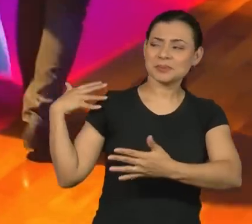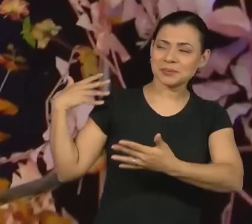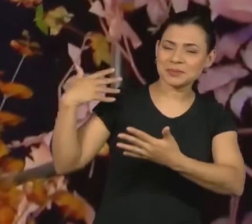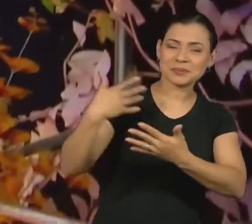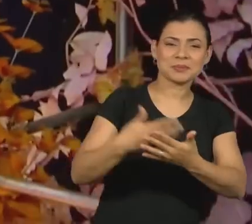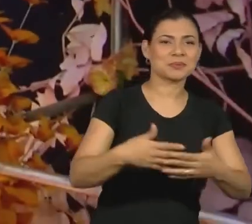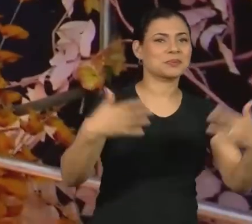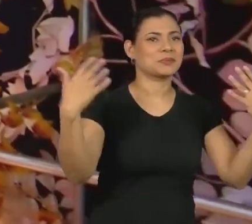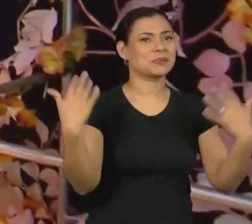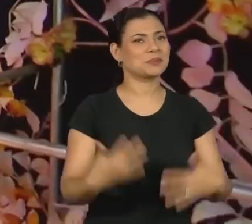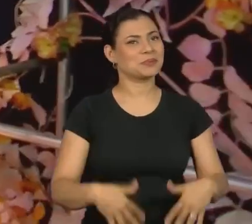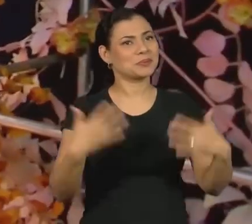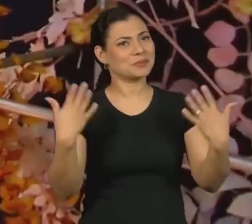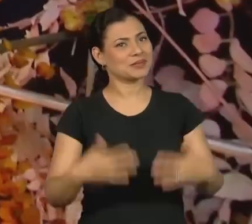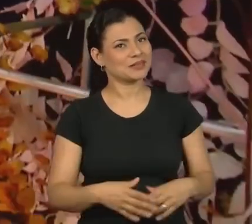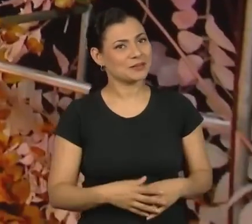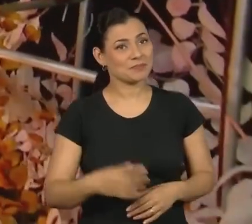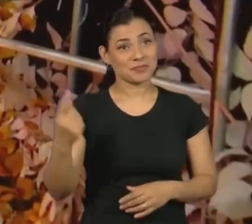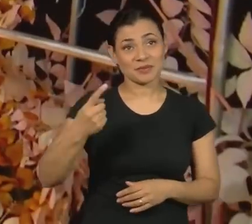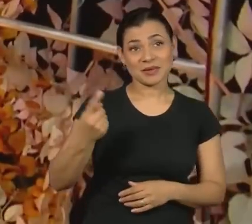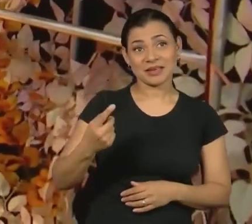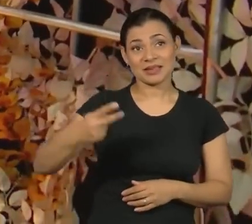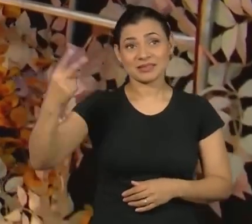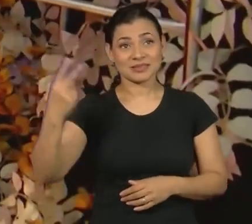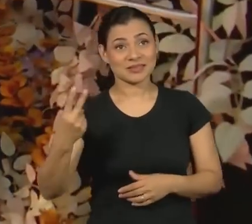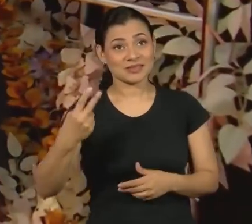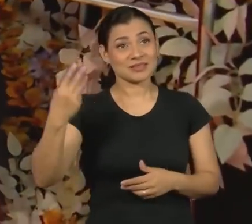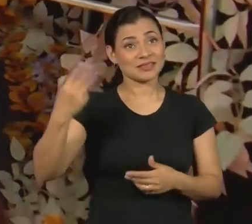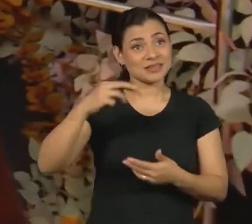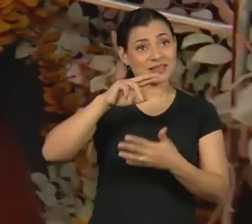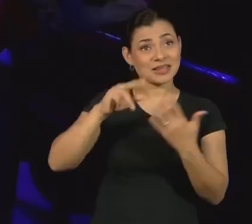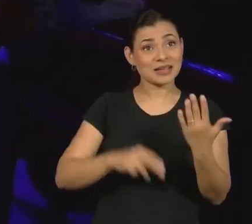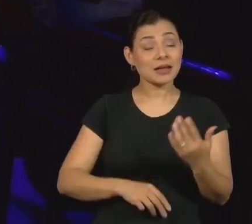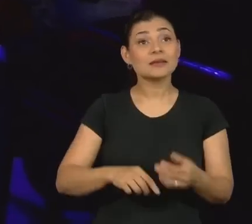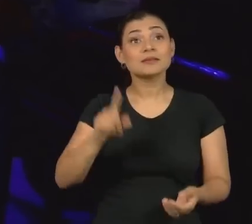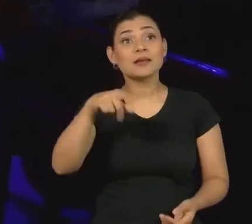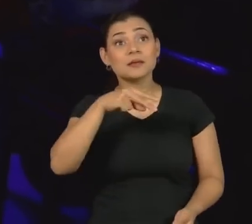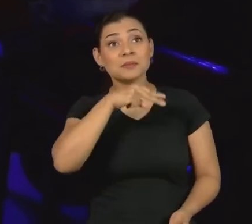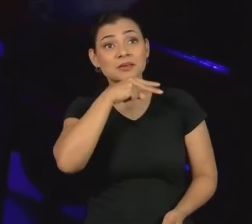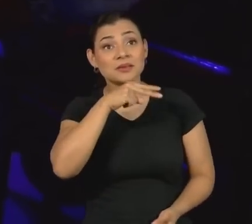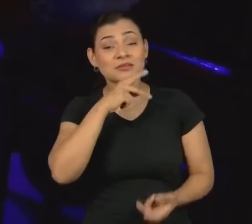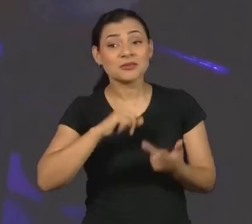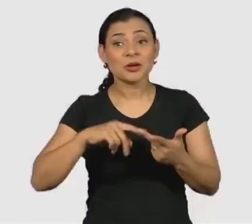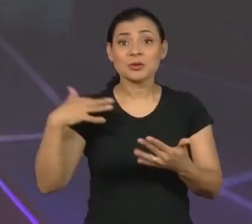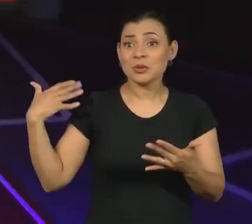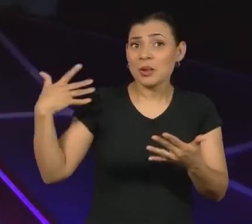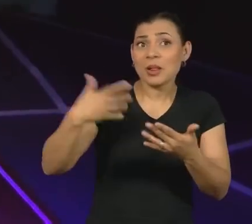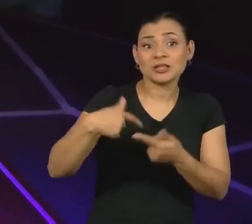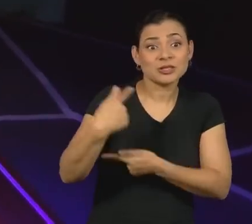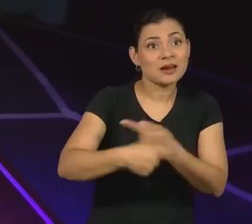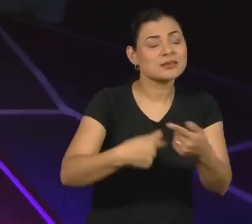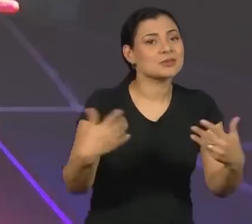daqui? Primeira, segunda e algumas delas, não é, Cléo? Até bisavó, até a terceira geração.